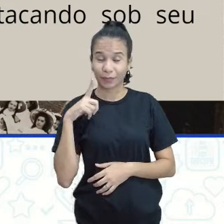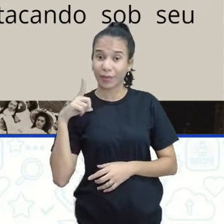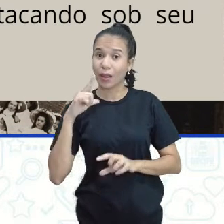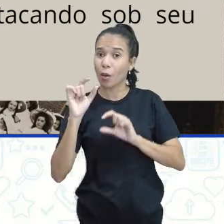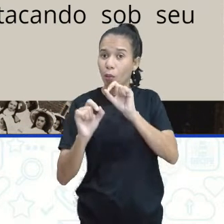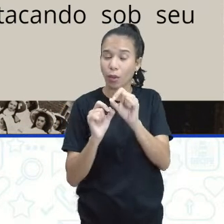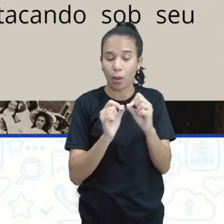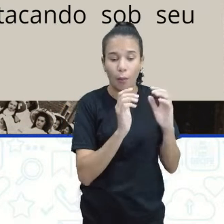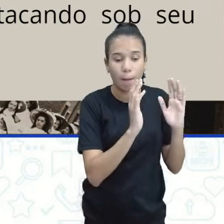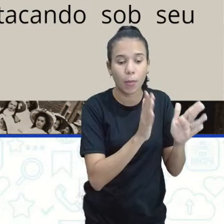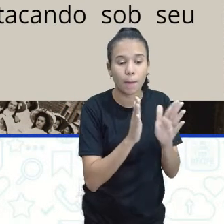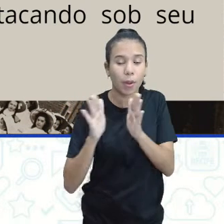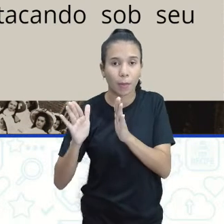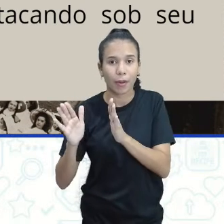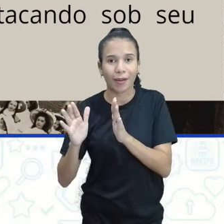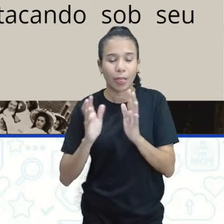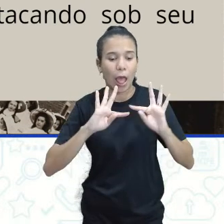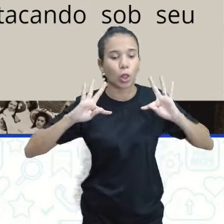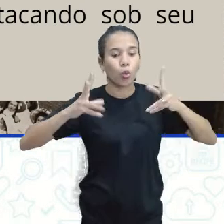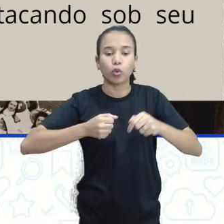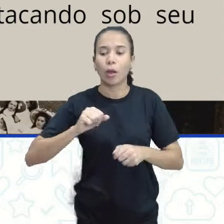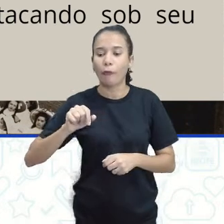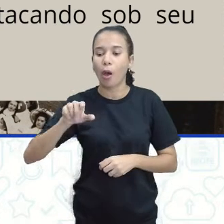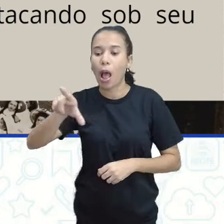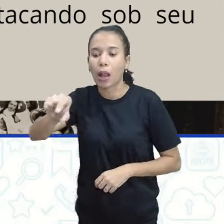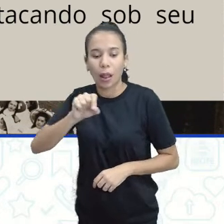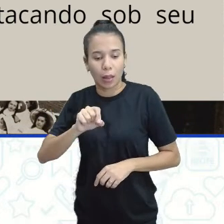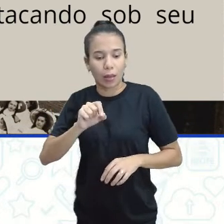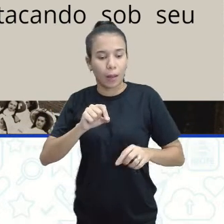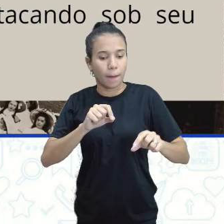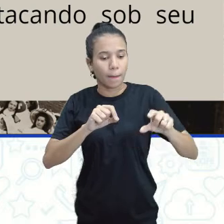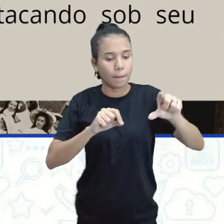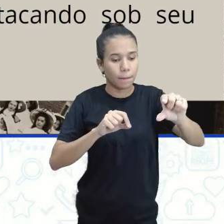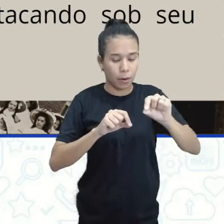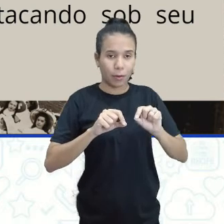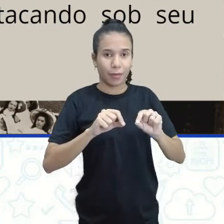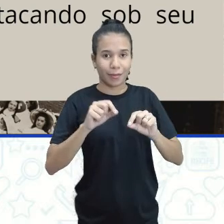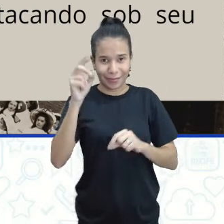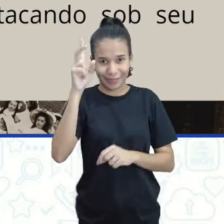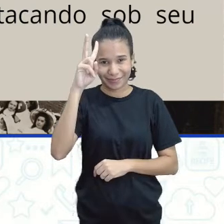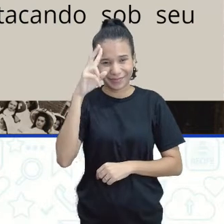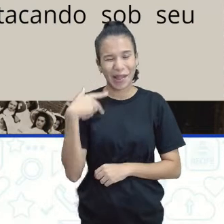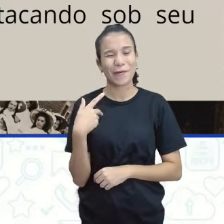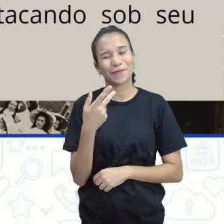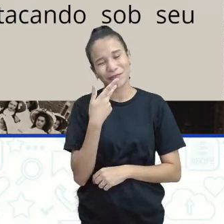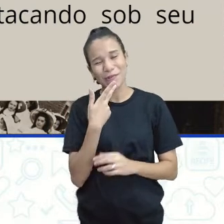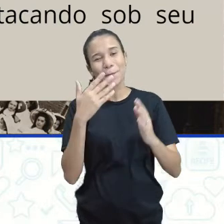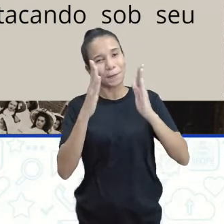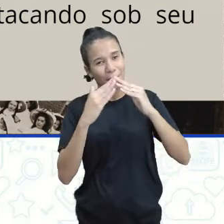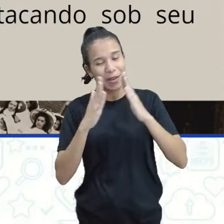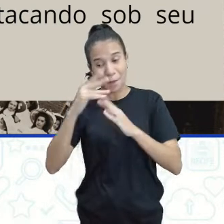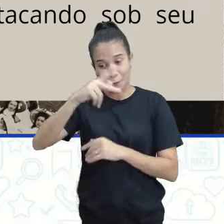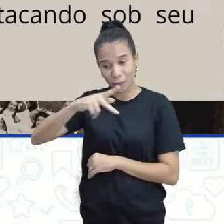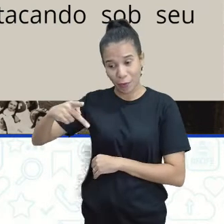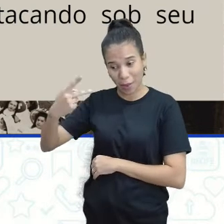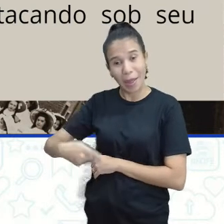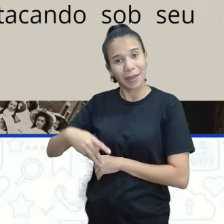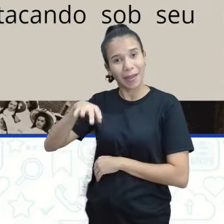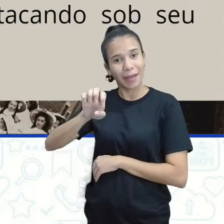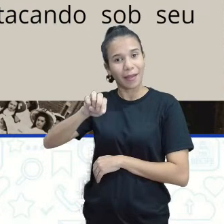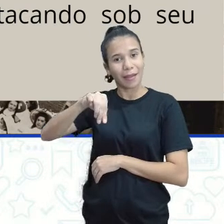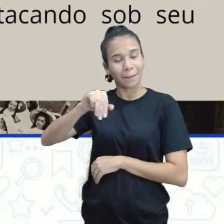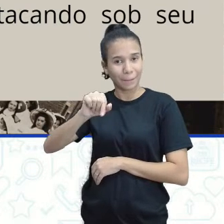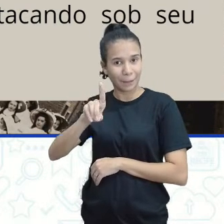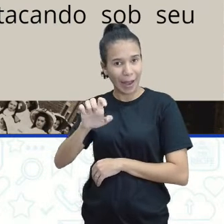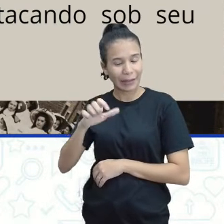Uma seleção. Eu falei, né, que eu estou pedindo para os professores da EMAD relatarem para